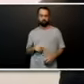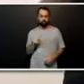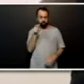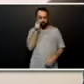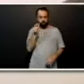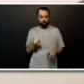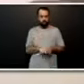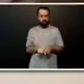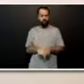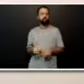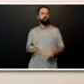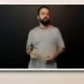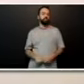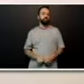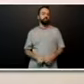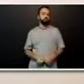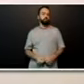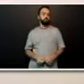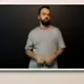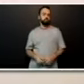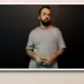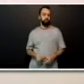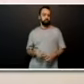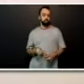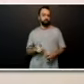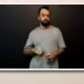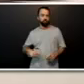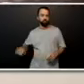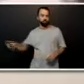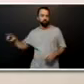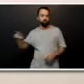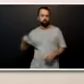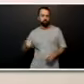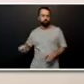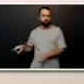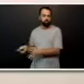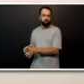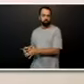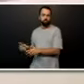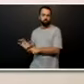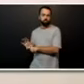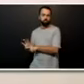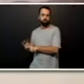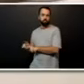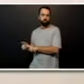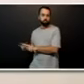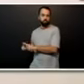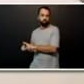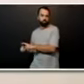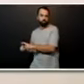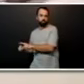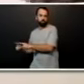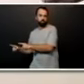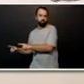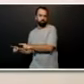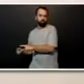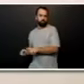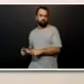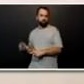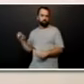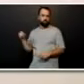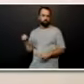Observe também, todos os naturais estão dentro dos